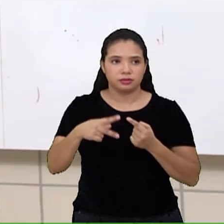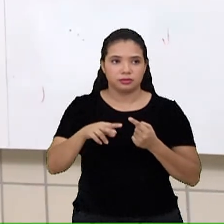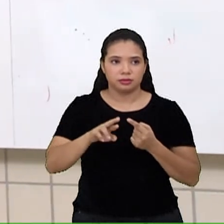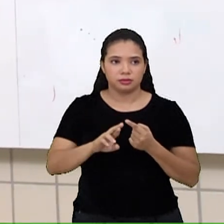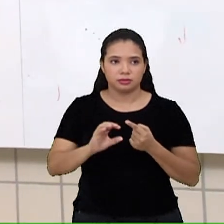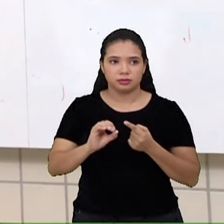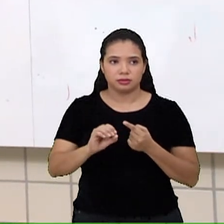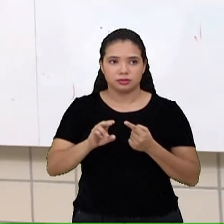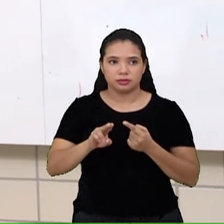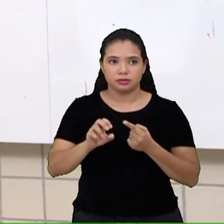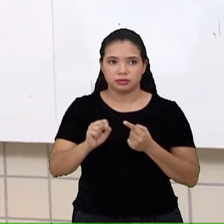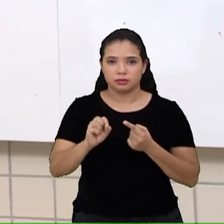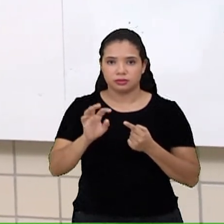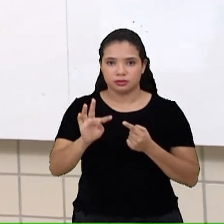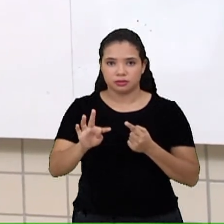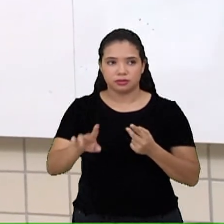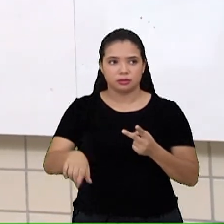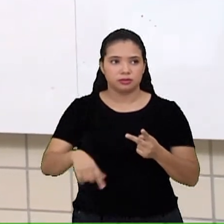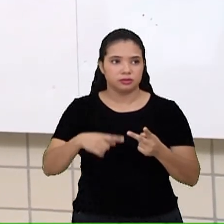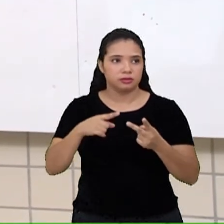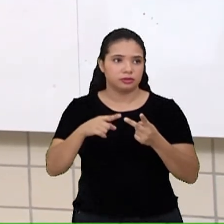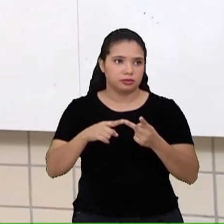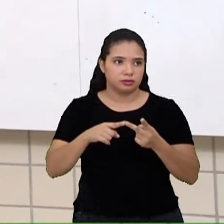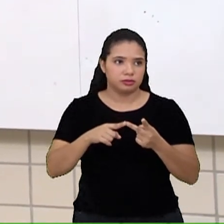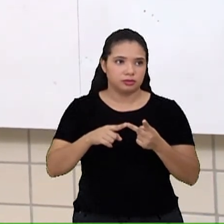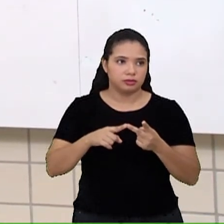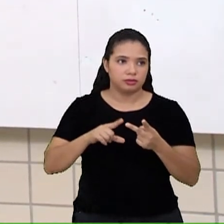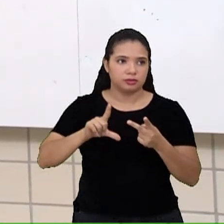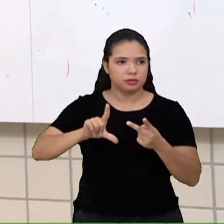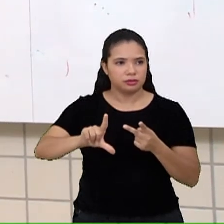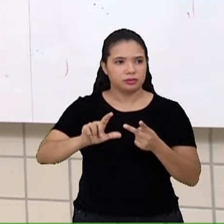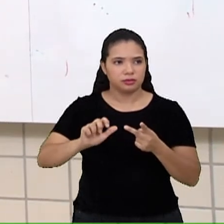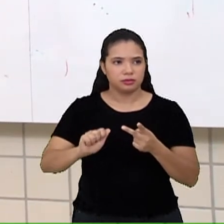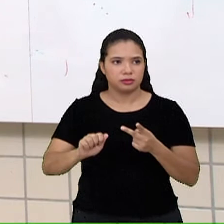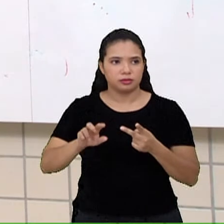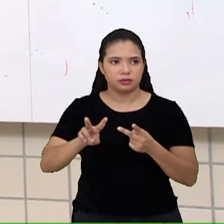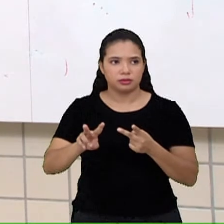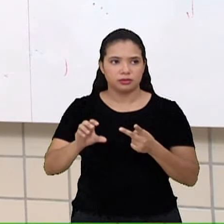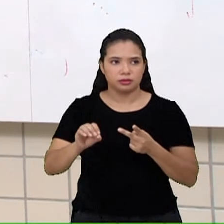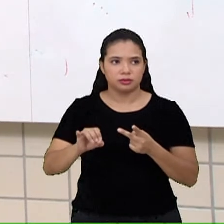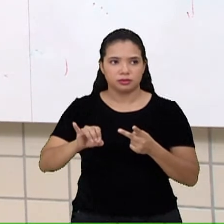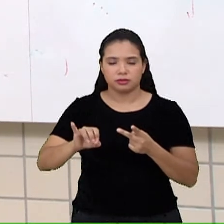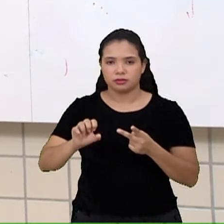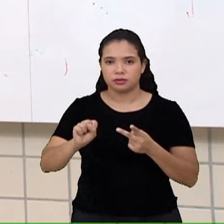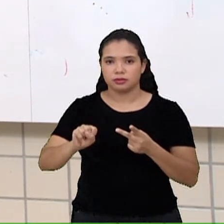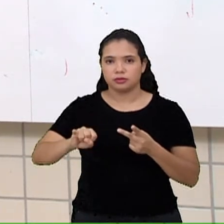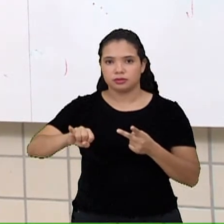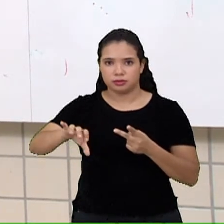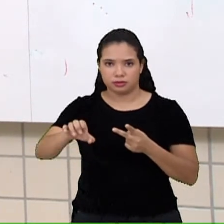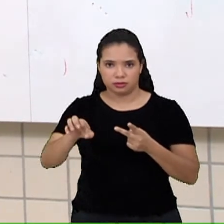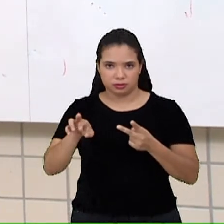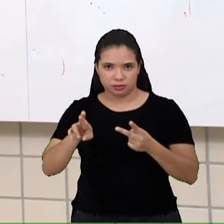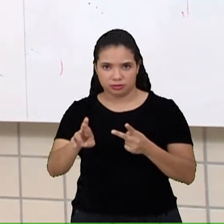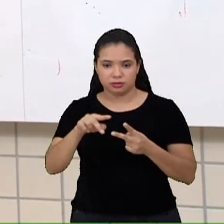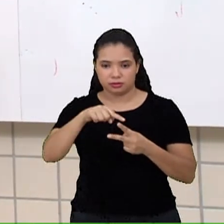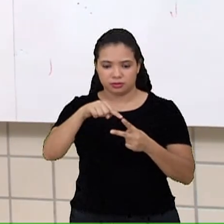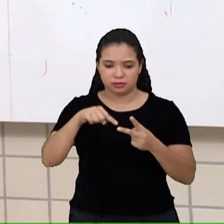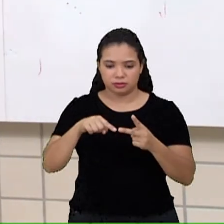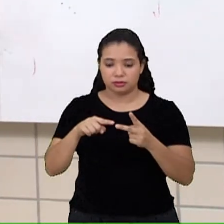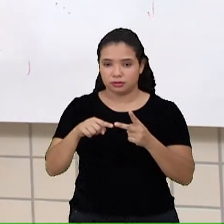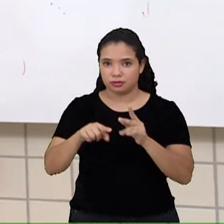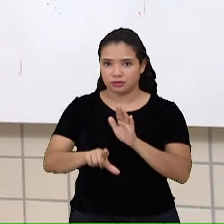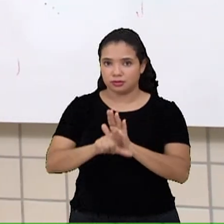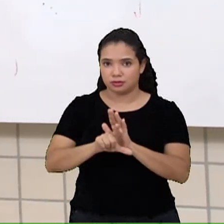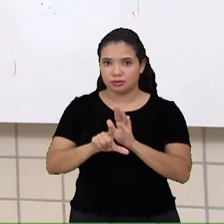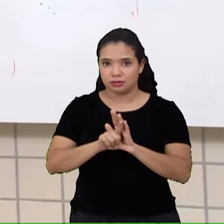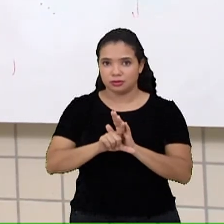de Lavoisier, que é a lei de conservação de massas, tá bom? A lei de Lavoisier é aquela de que fala que nada se cria, nada se perde, tudo